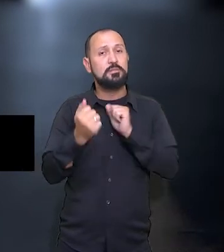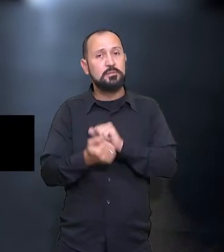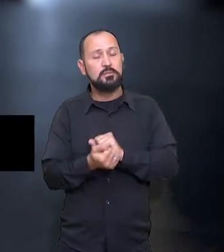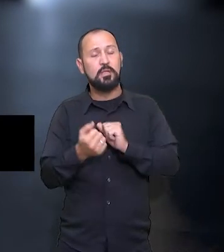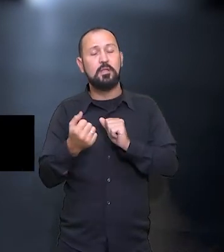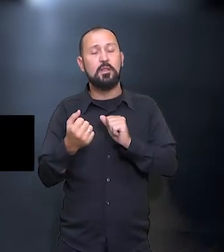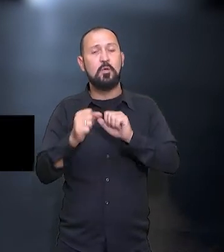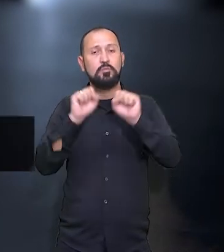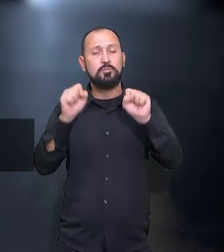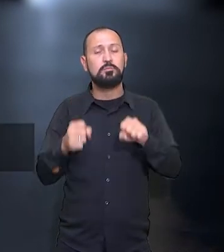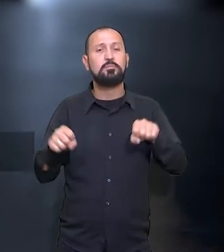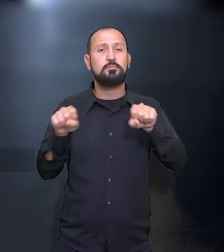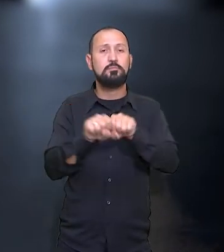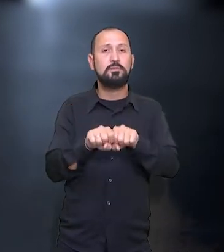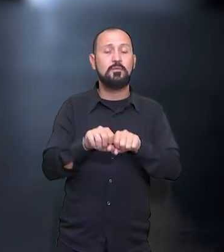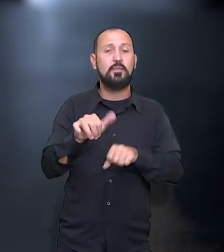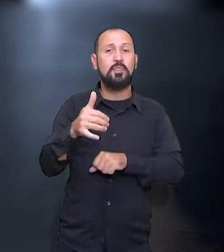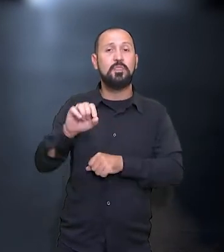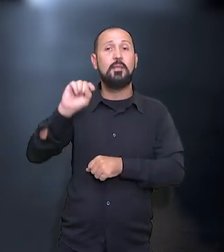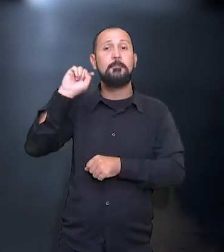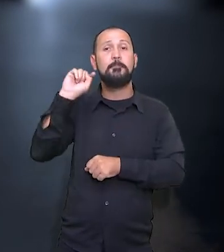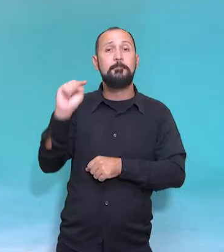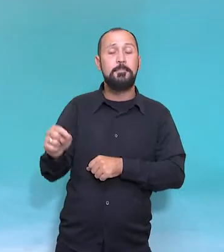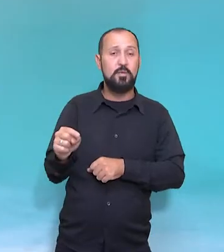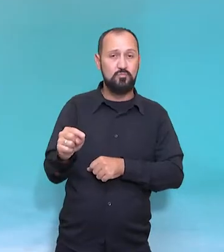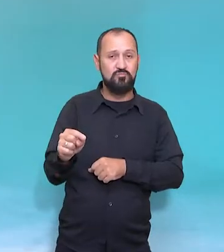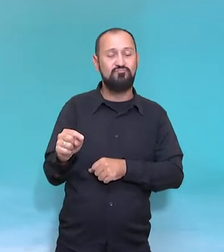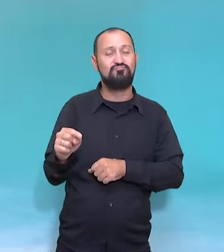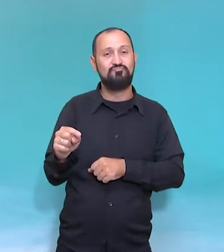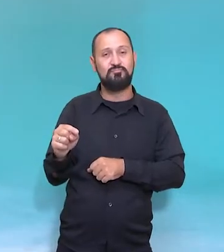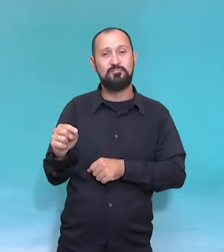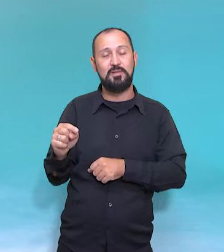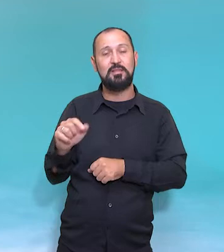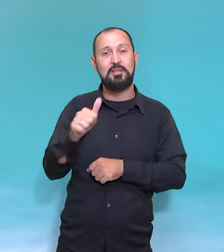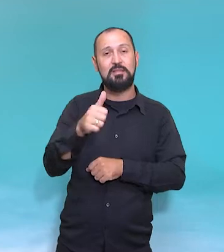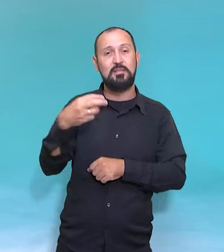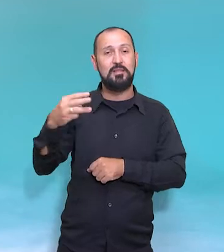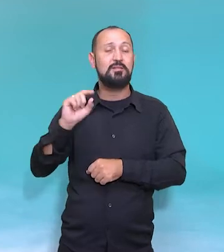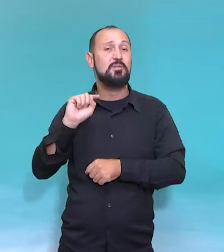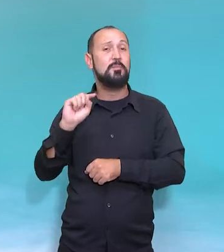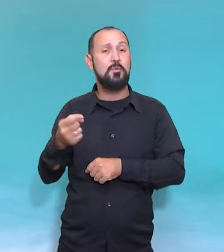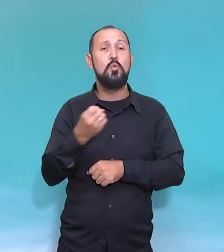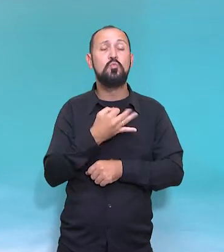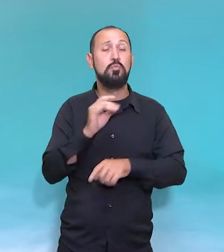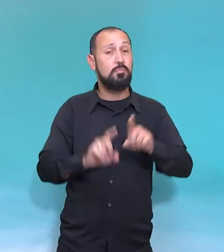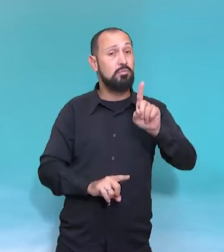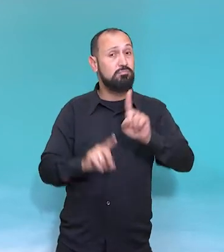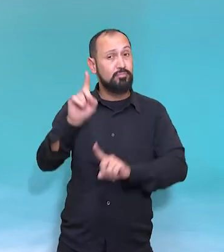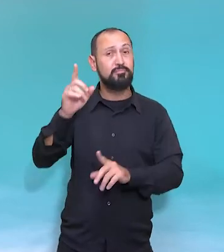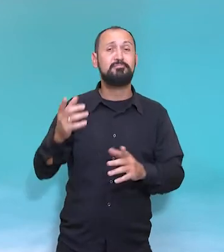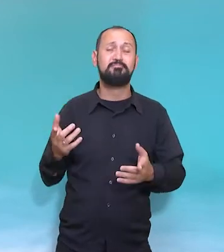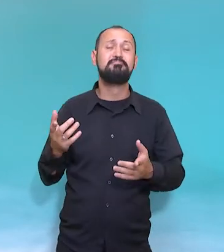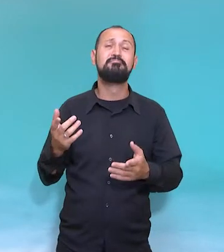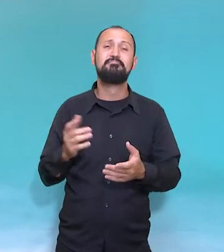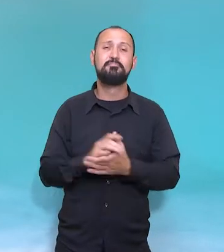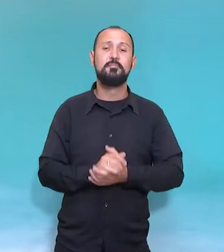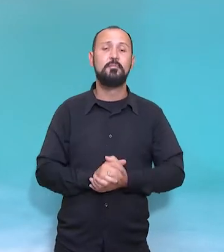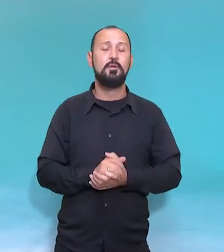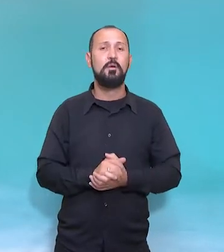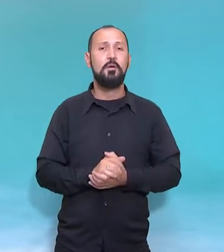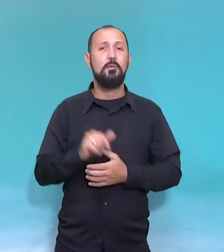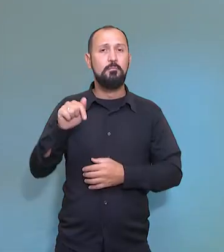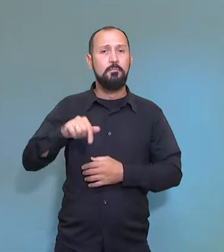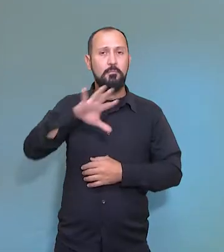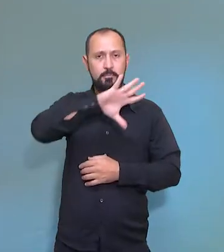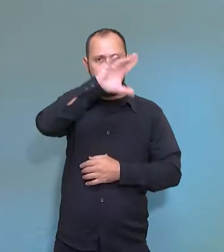vão se enquadrar ao SERP, a gente está falando de 10 mil a 13 mil cartórios. Até 13 então, mil. É um número muito elevado. Exatamente, até